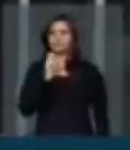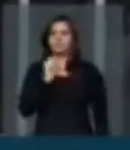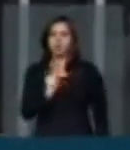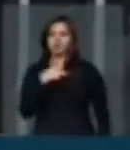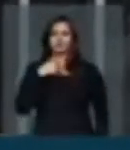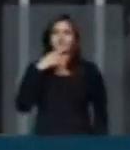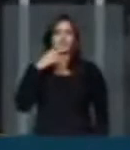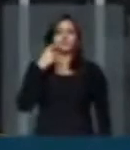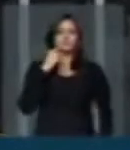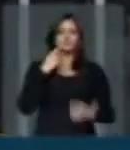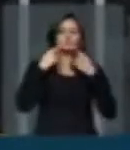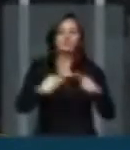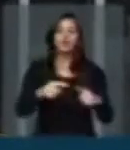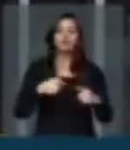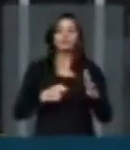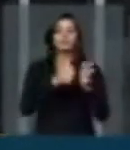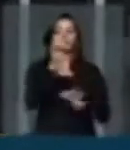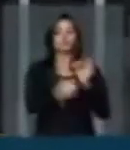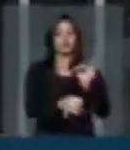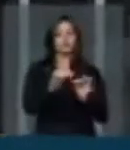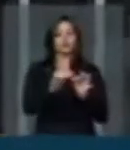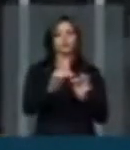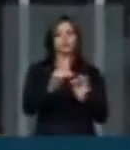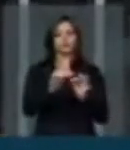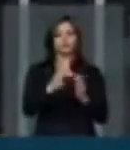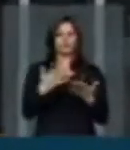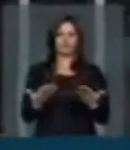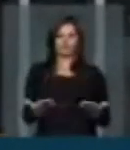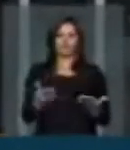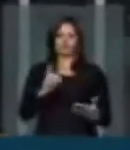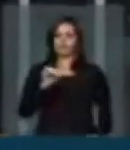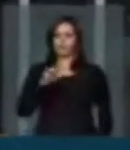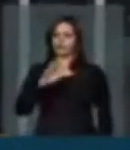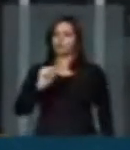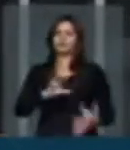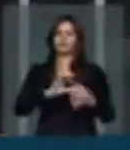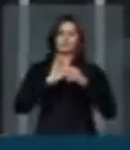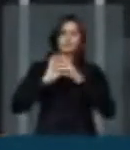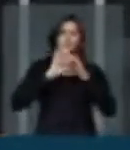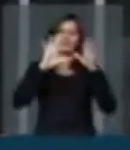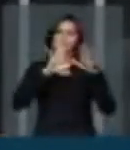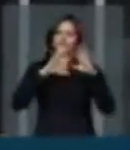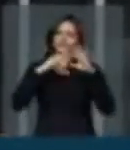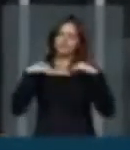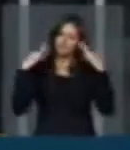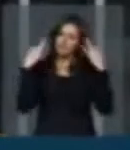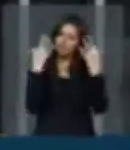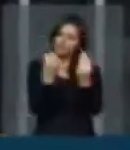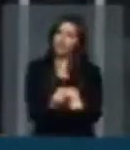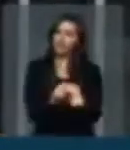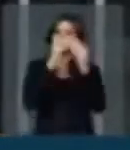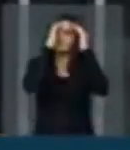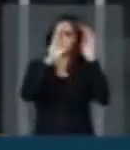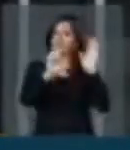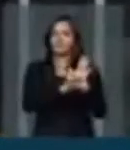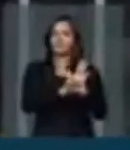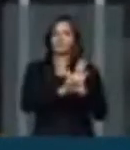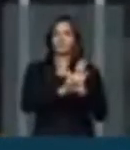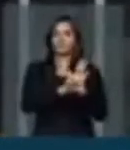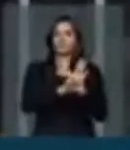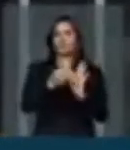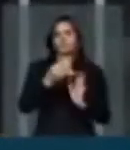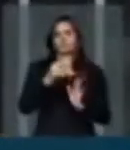denunciado e julgado pela justiça. A democracia pressupõe a liberdade plena, com respeito às leis e não o controle pelo Estado